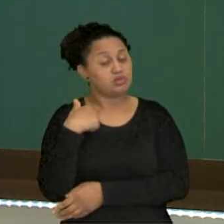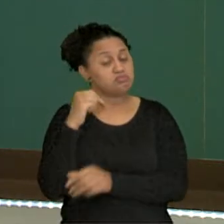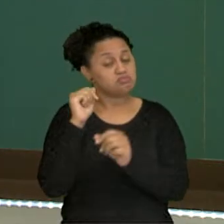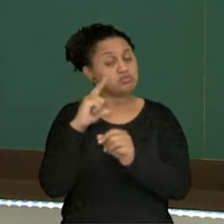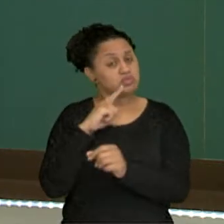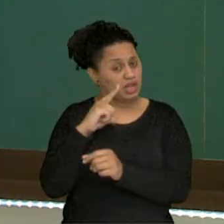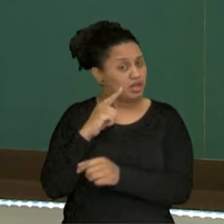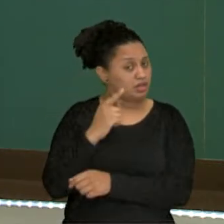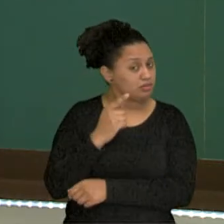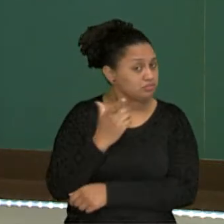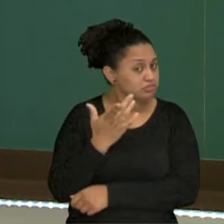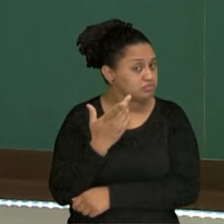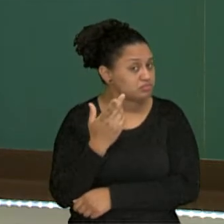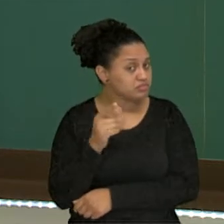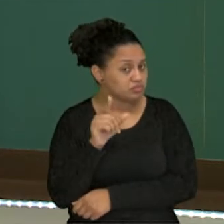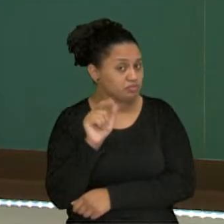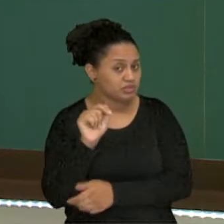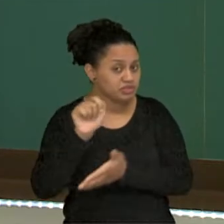Tem alguns?